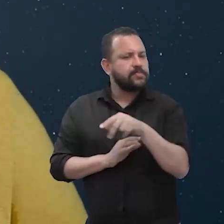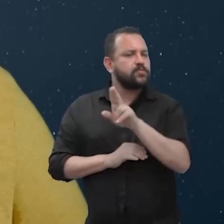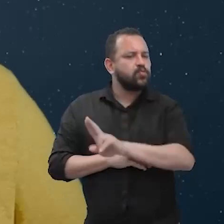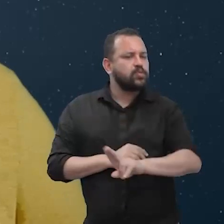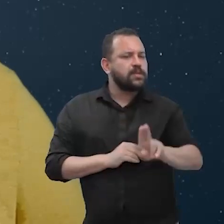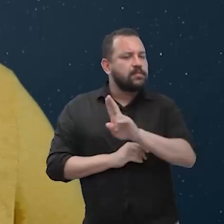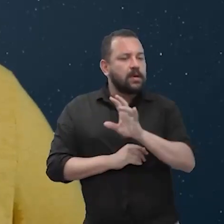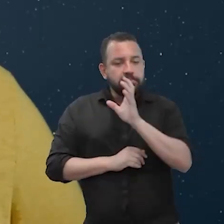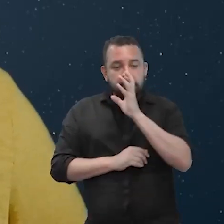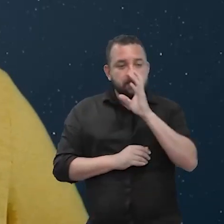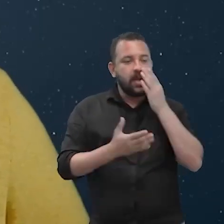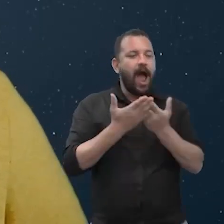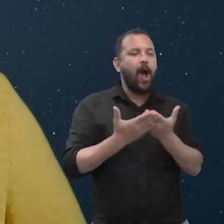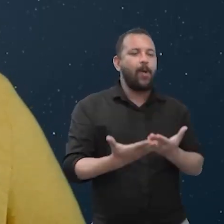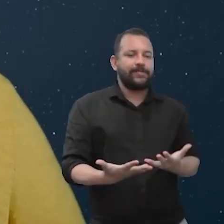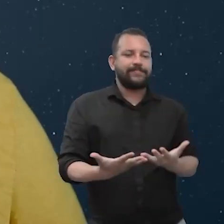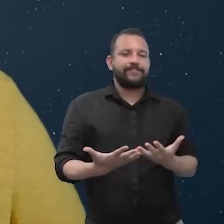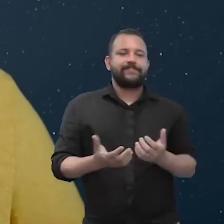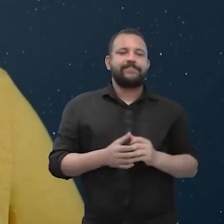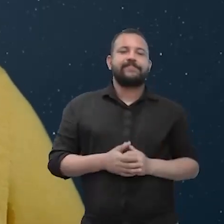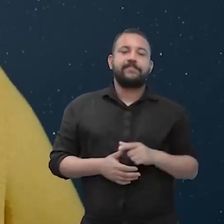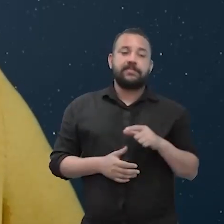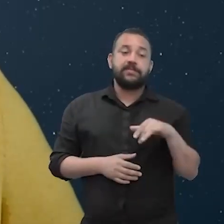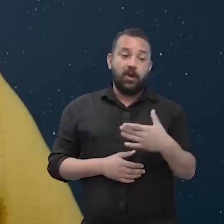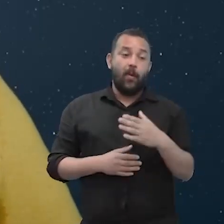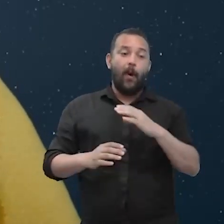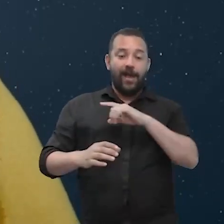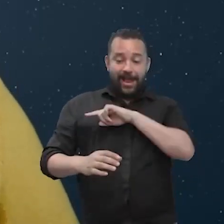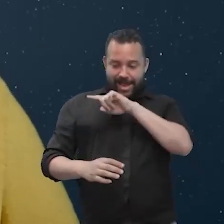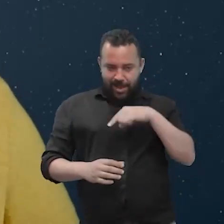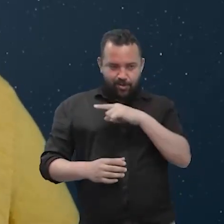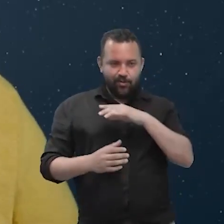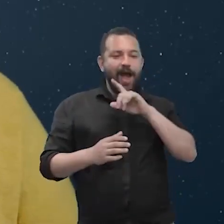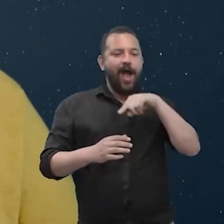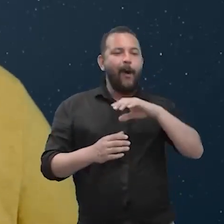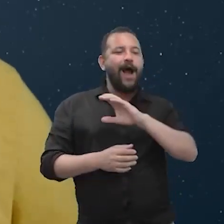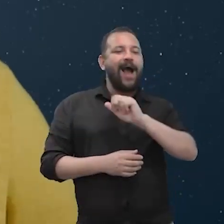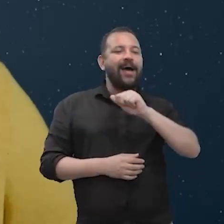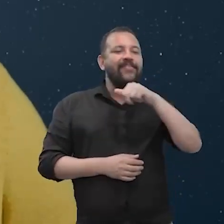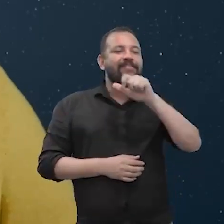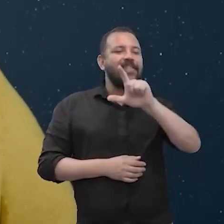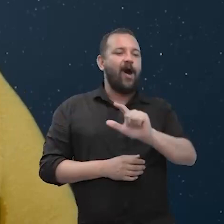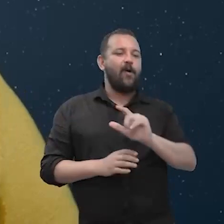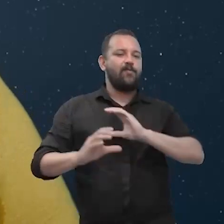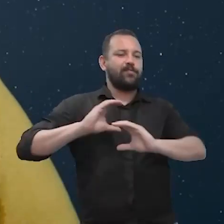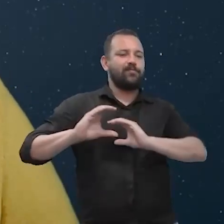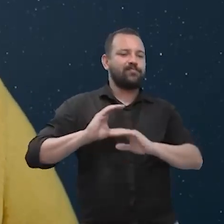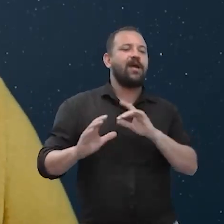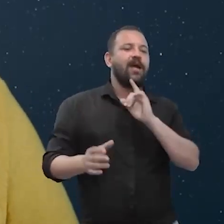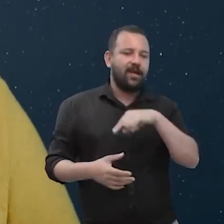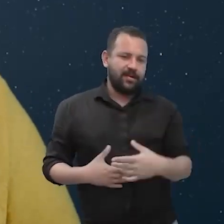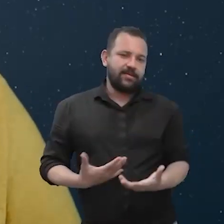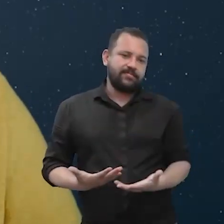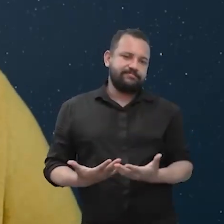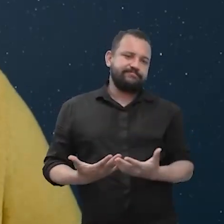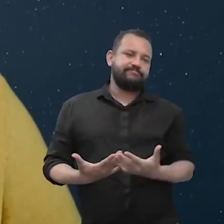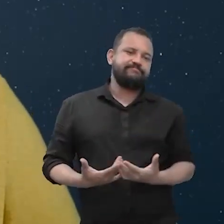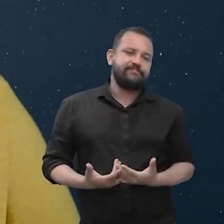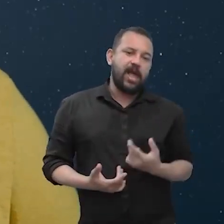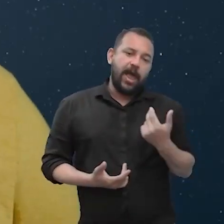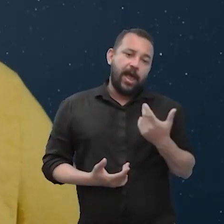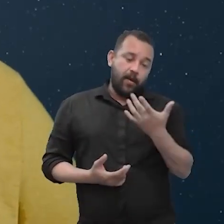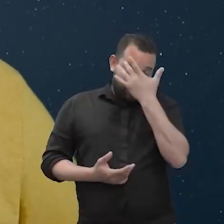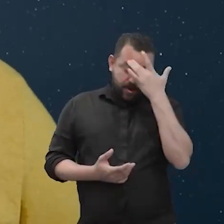assistir a aula. Ok? Então isso aí é o canal de comunicação. Então fica atento, porque o canal de comunicação é o recurso que o